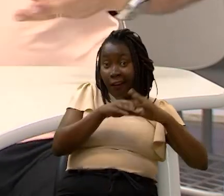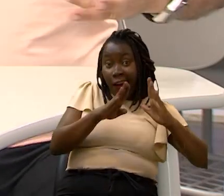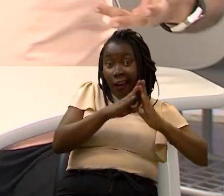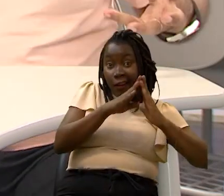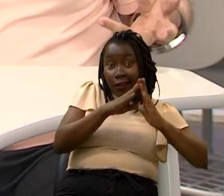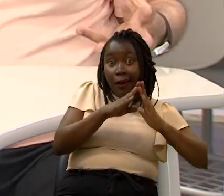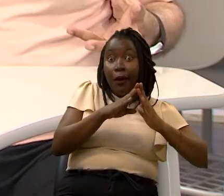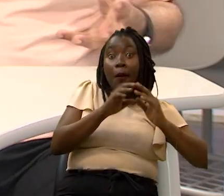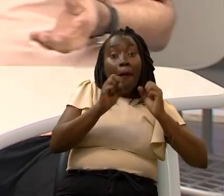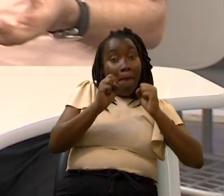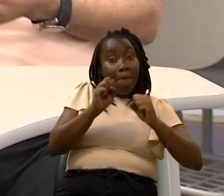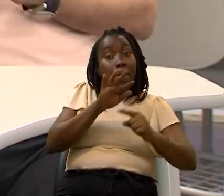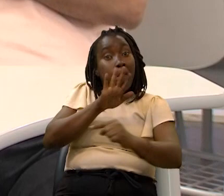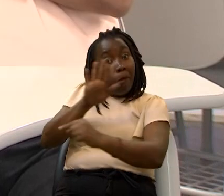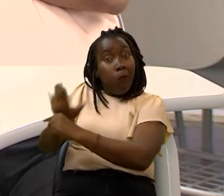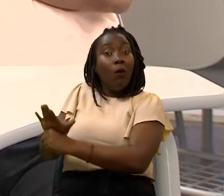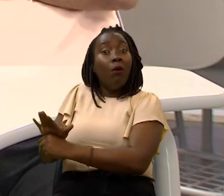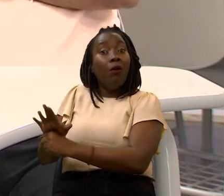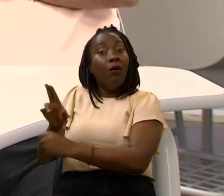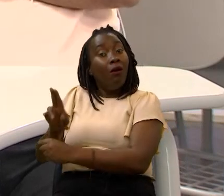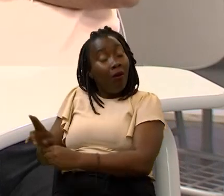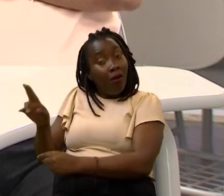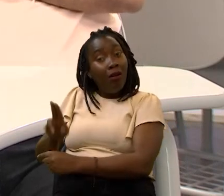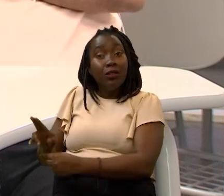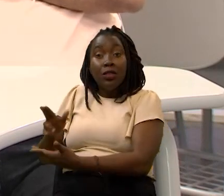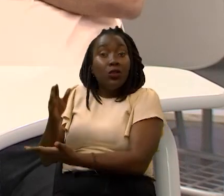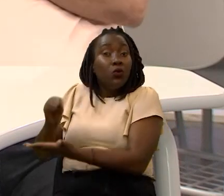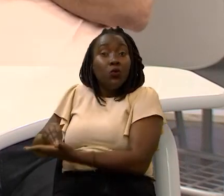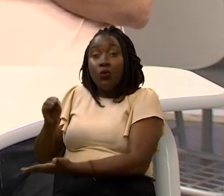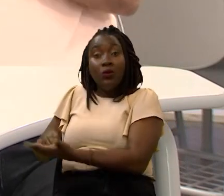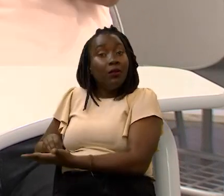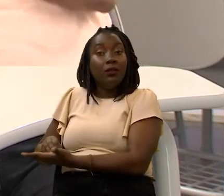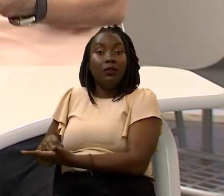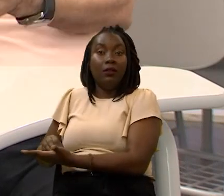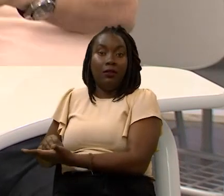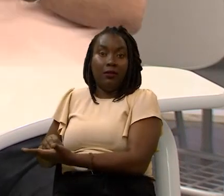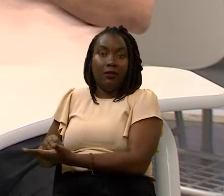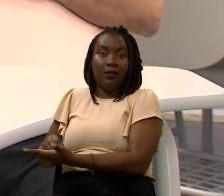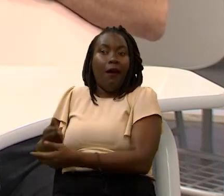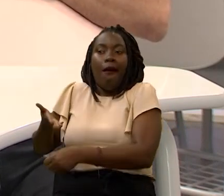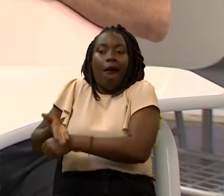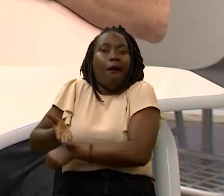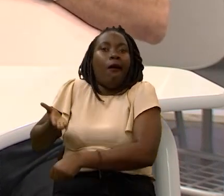você tem na sua casa e que podem ser úteis para outras pessoas que de repente não têm